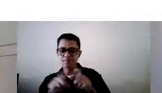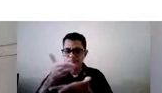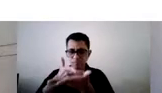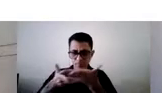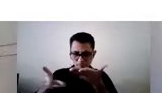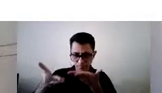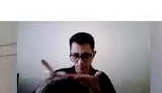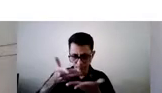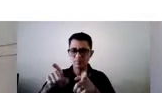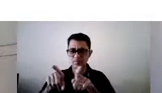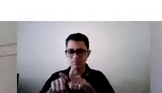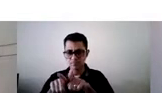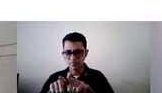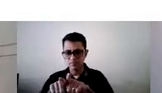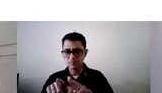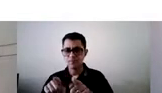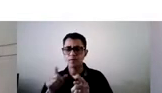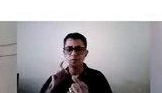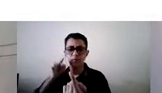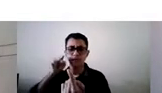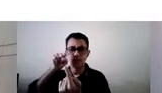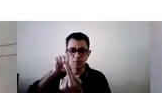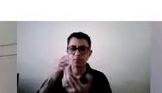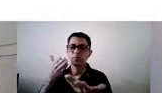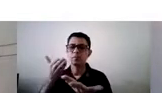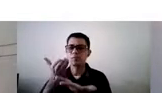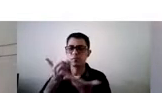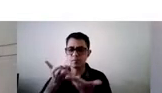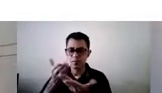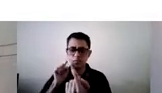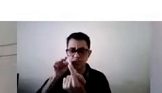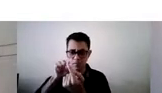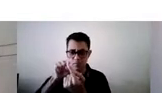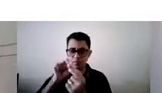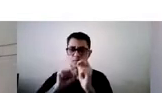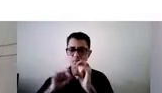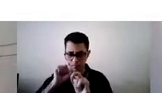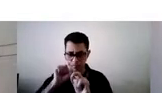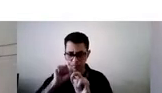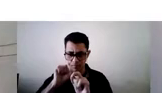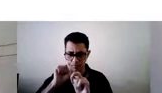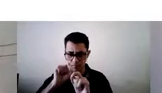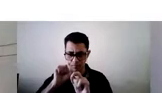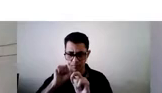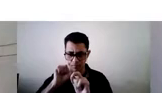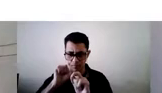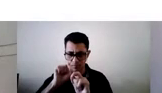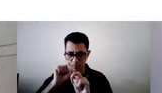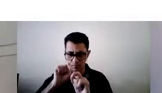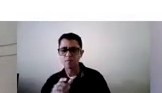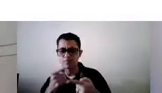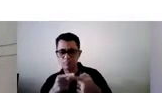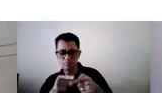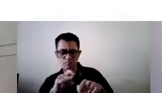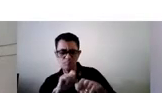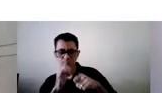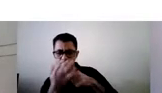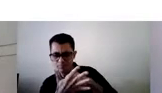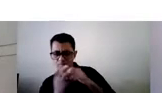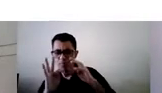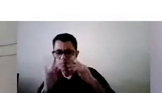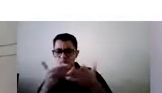de experiências. O nosso objetivo hoje é trocar experiências, porque tem sido um momento difícil para